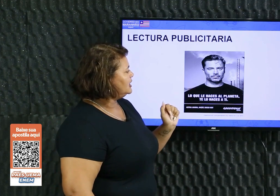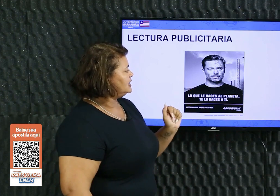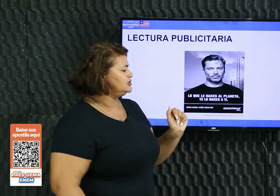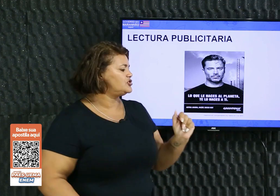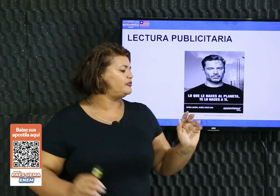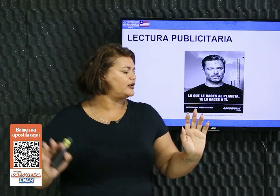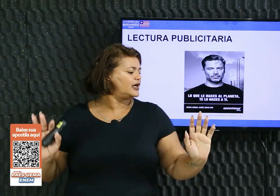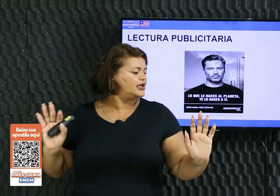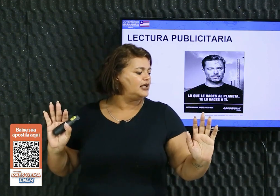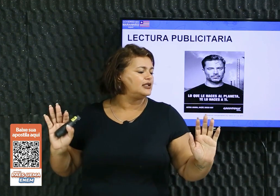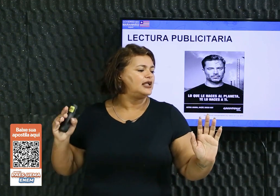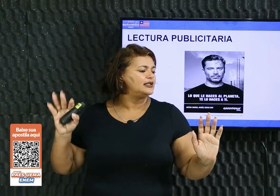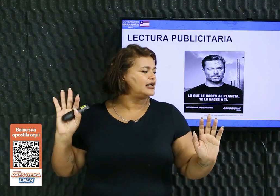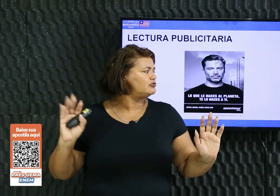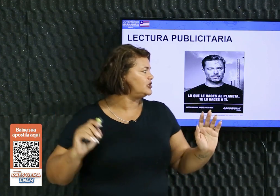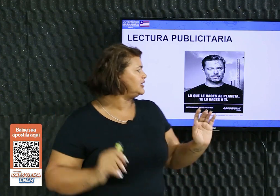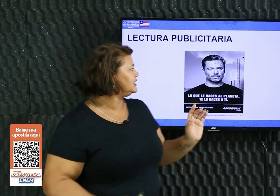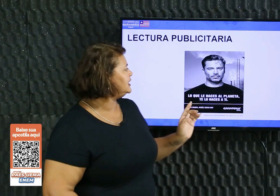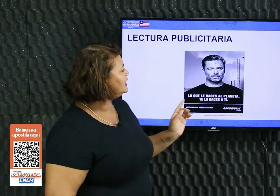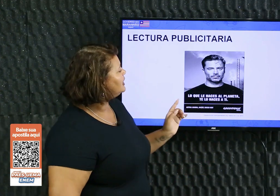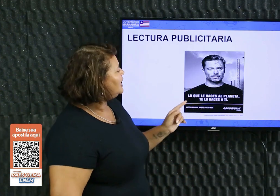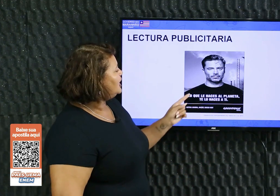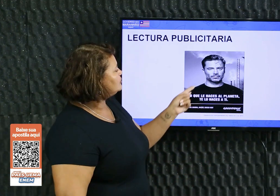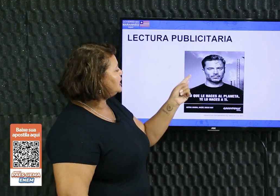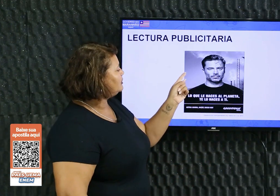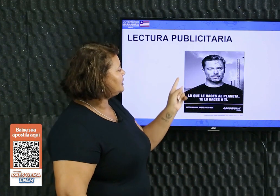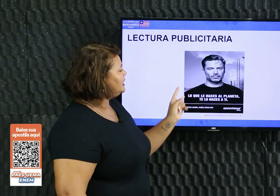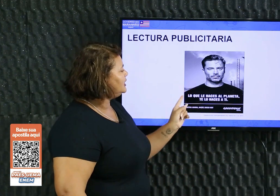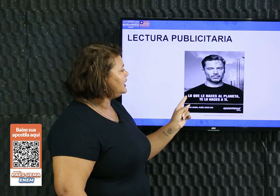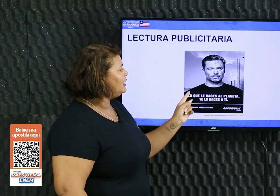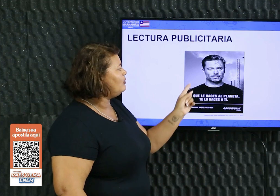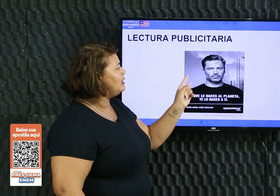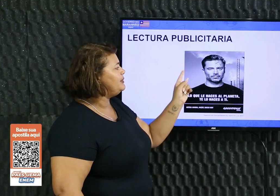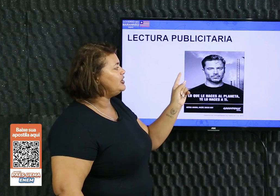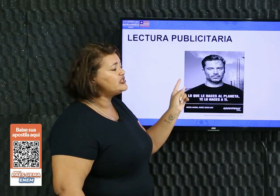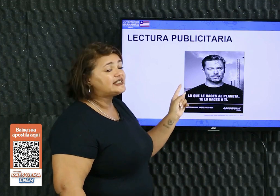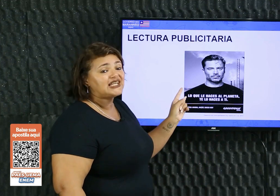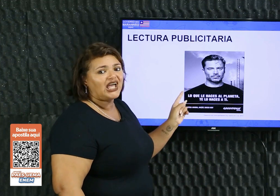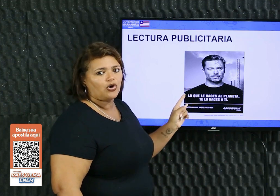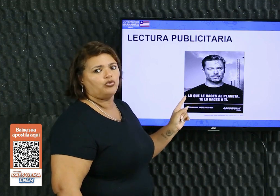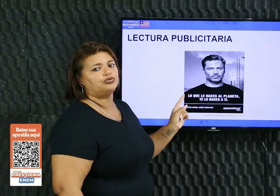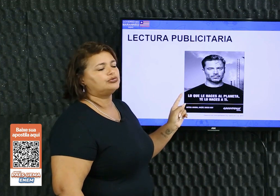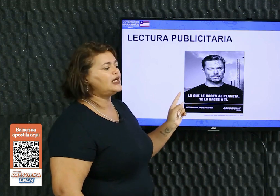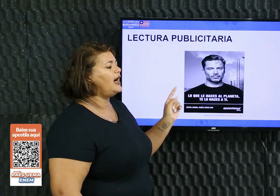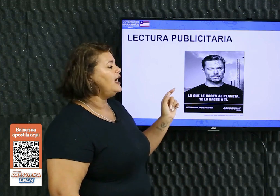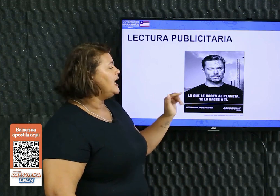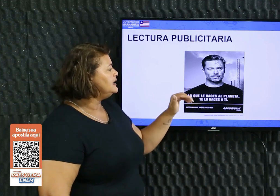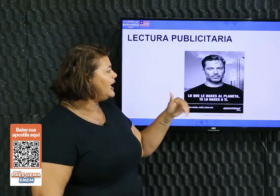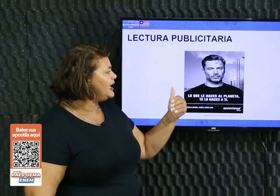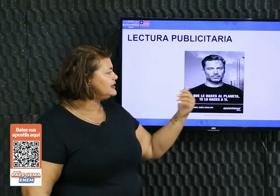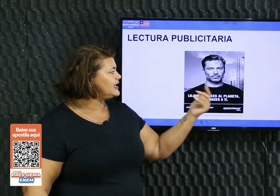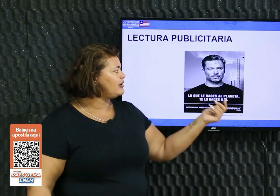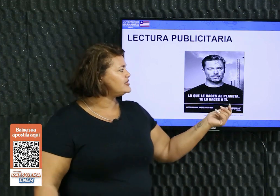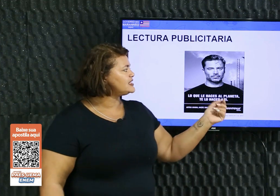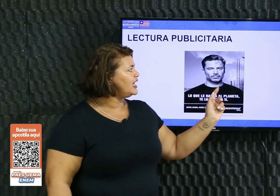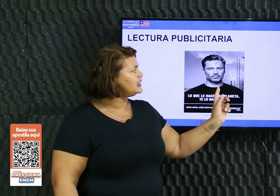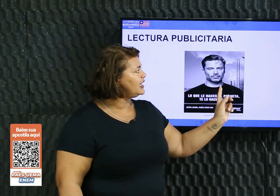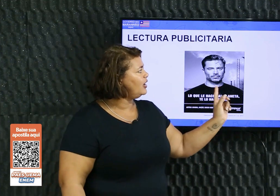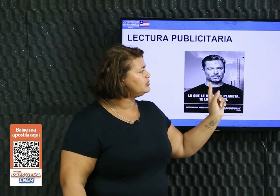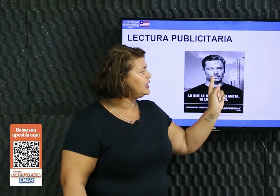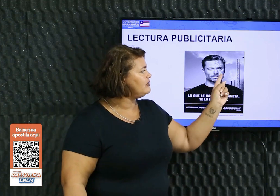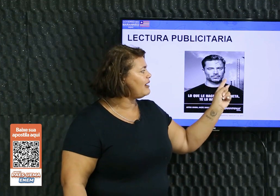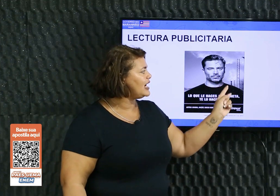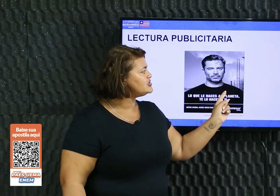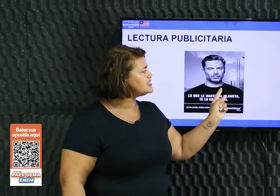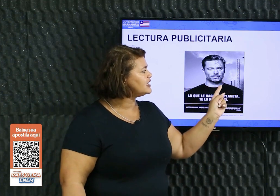dele, deixa eu ficar aqui, na lateral direita dele, eu tenho aqui um ambiente seco, tá? Na lateral esquerda,